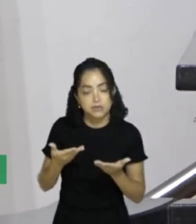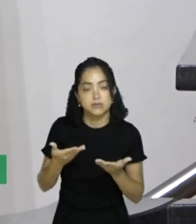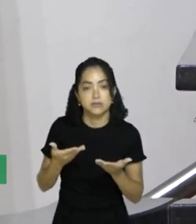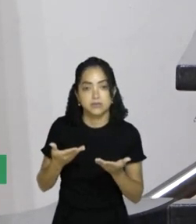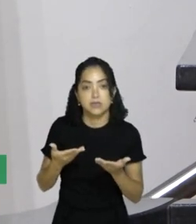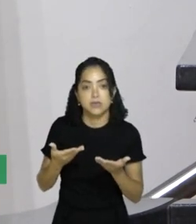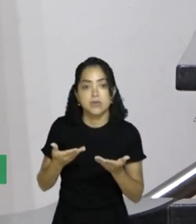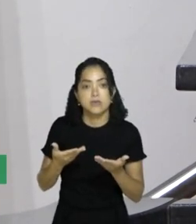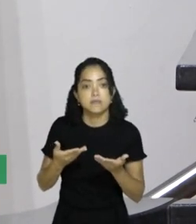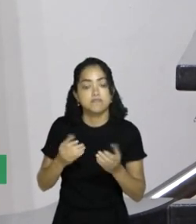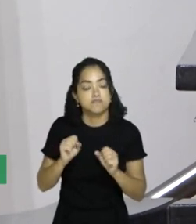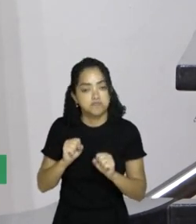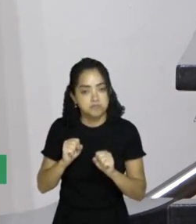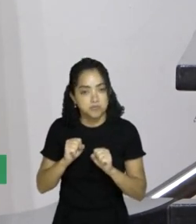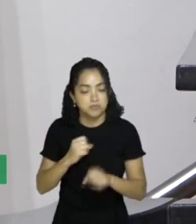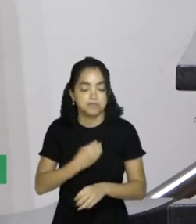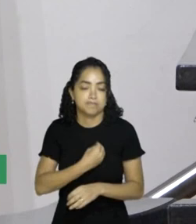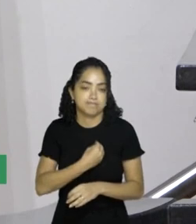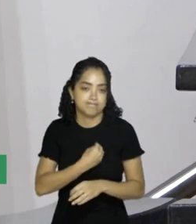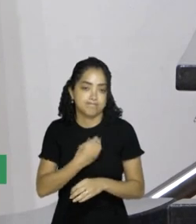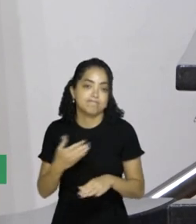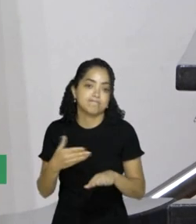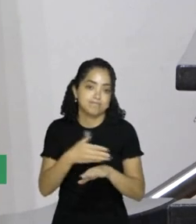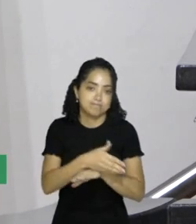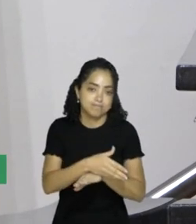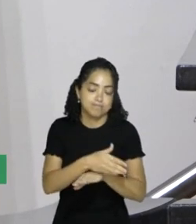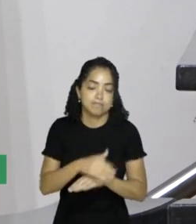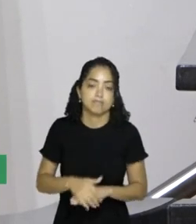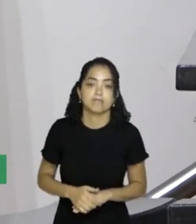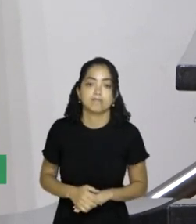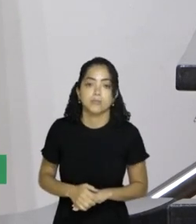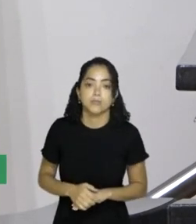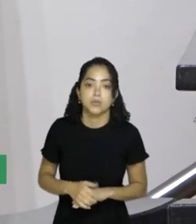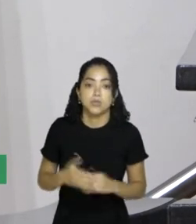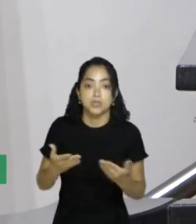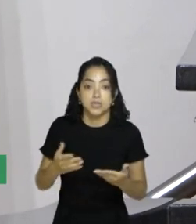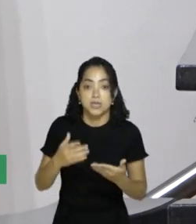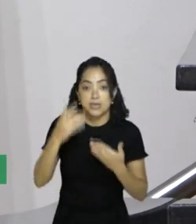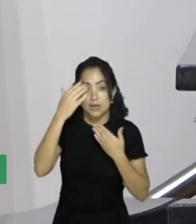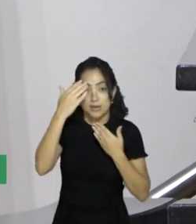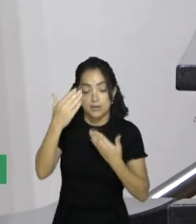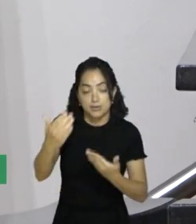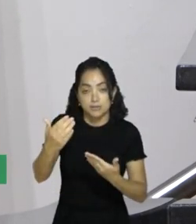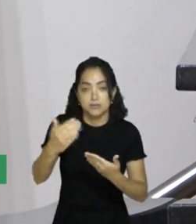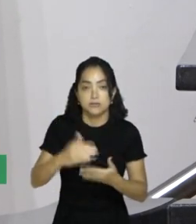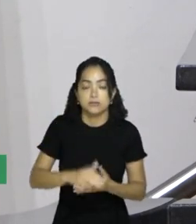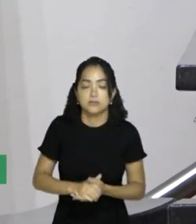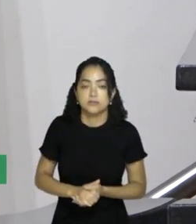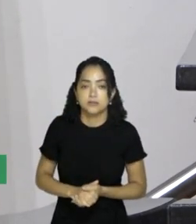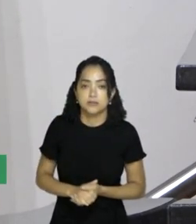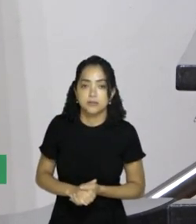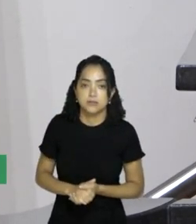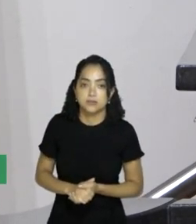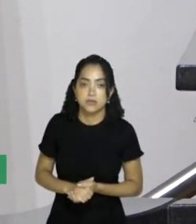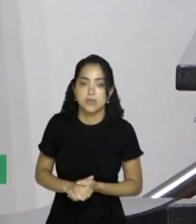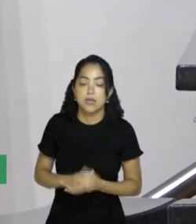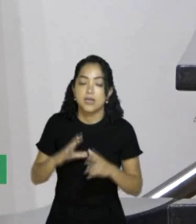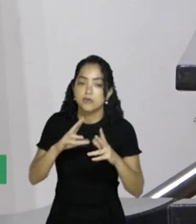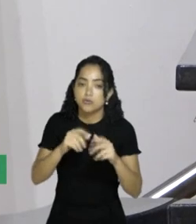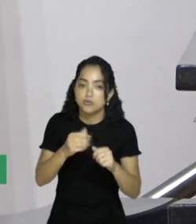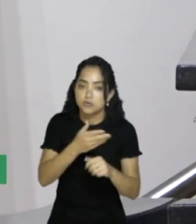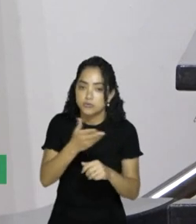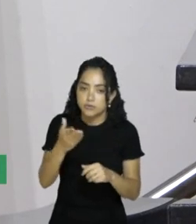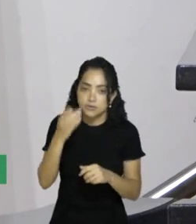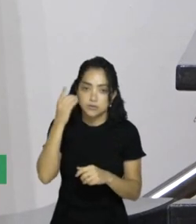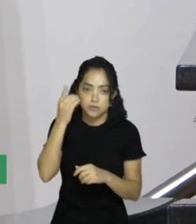pudesse fazer presentes na na nossa Expo Xaxim mas também o momento de de agradecer a todos os deputados